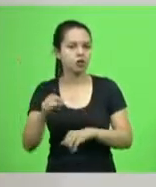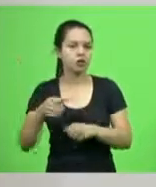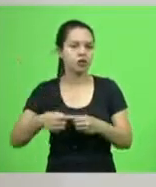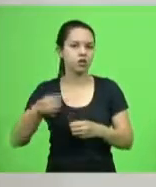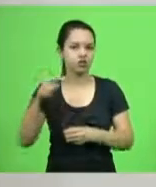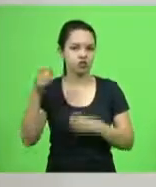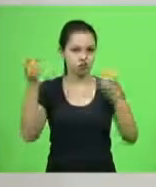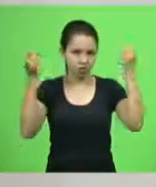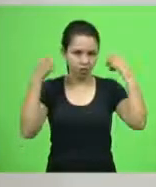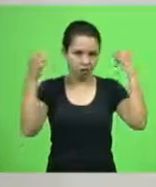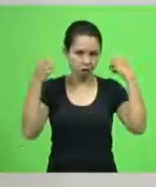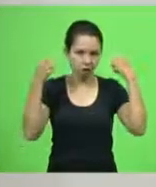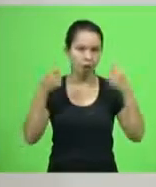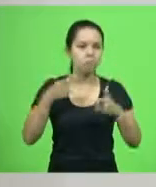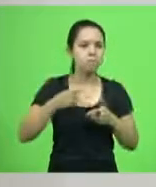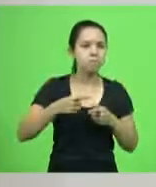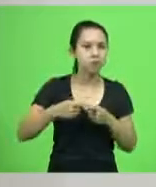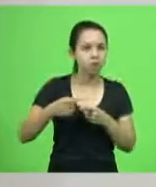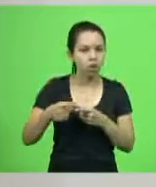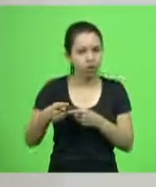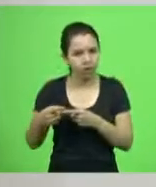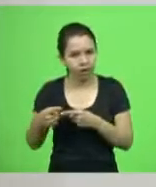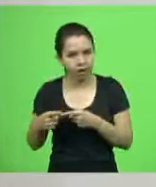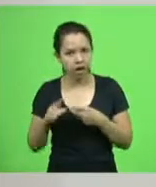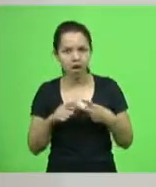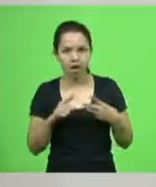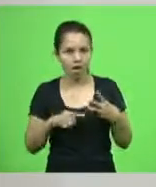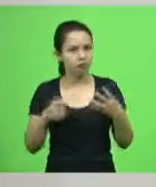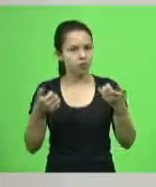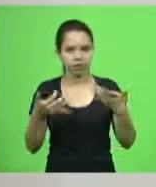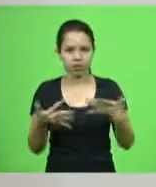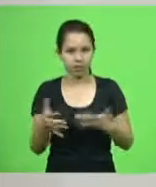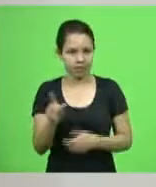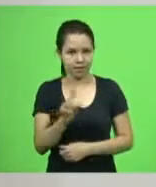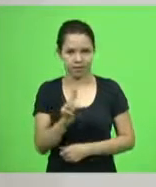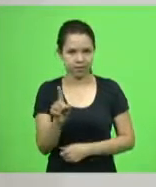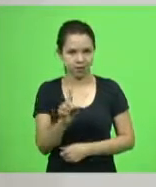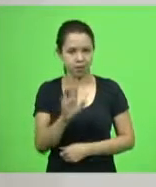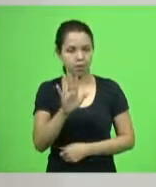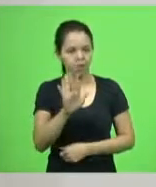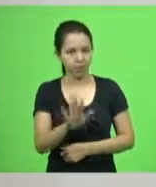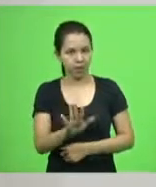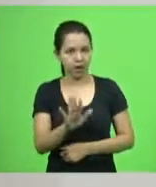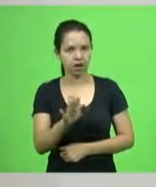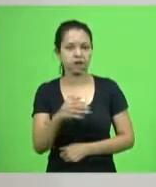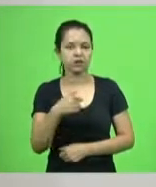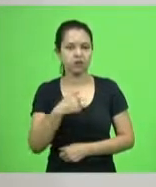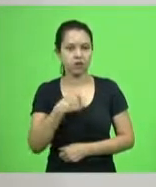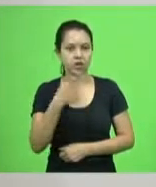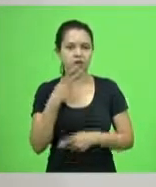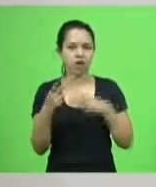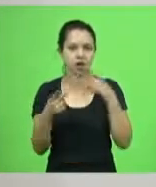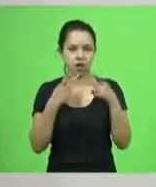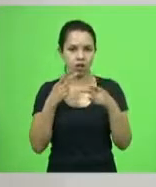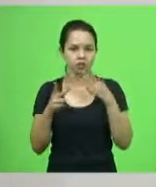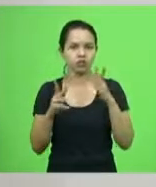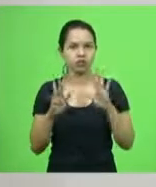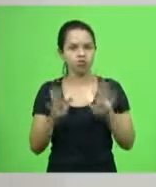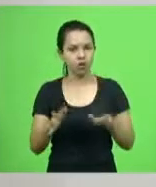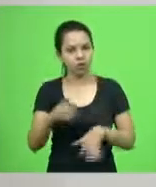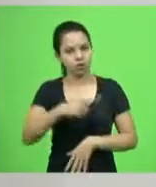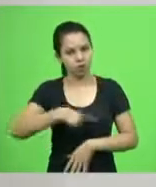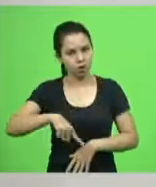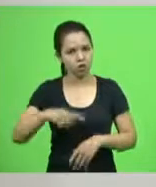nas causas, nos motivos que levaram a essa situação, mas eu tenho falado, presidente, que nós temos que